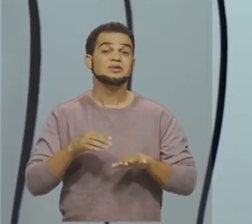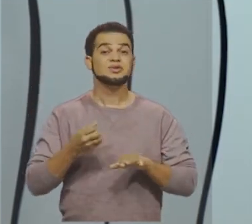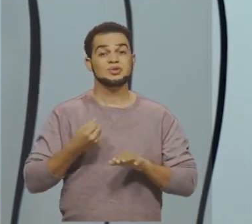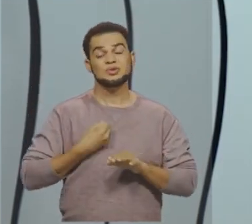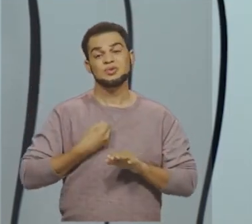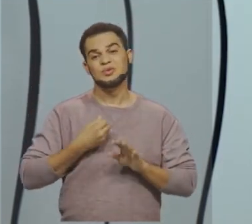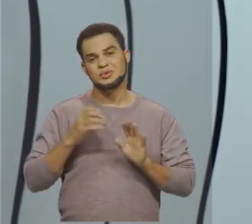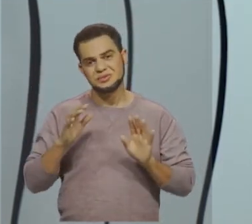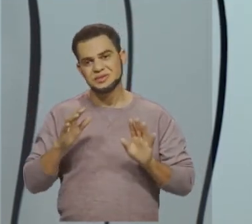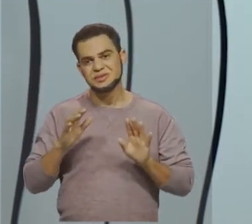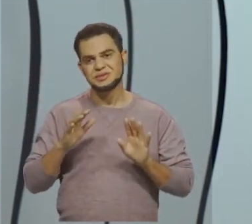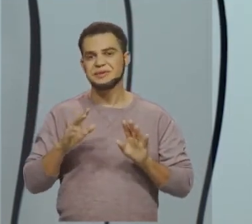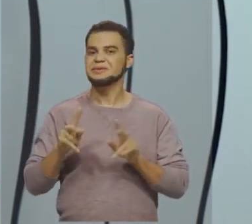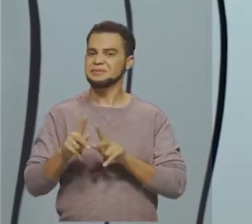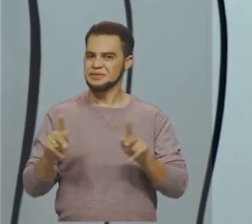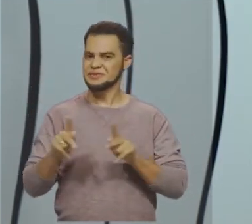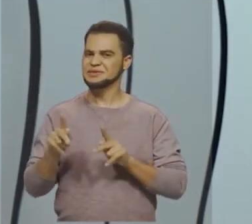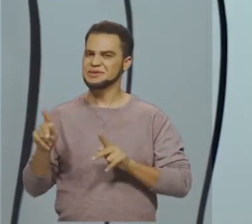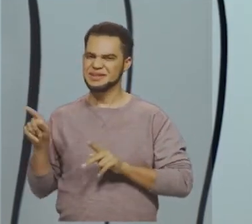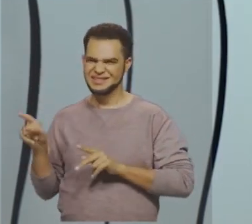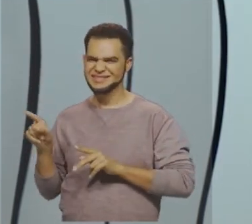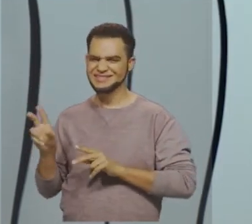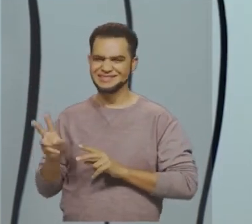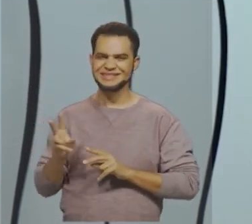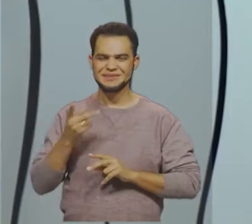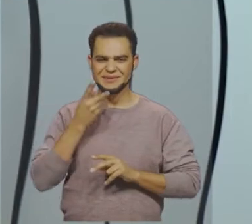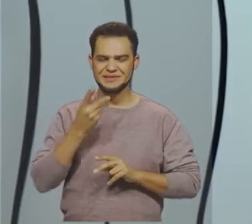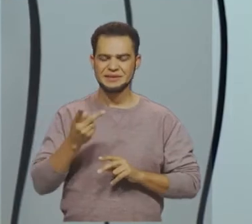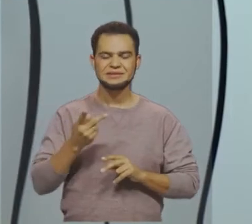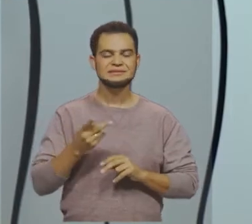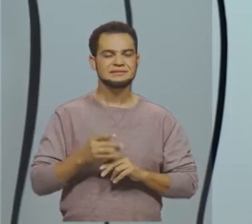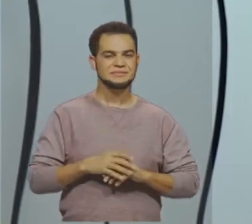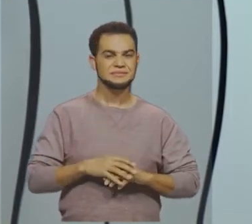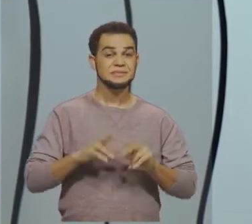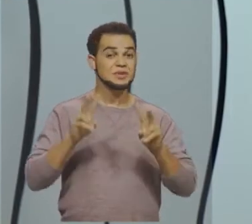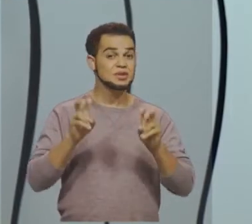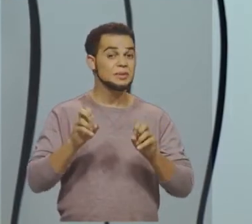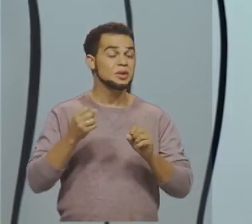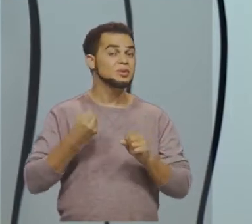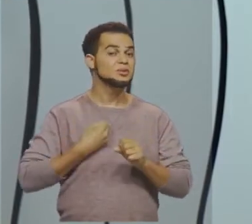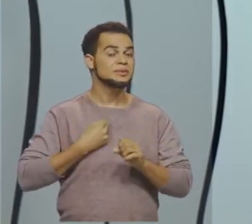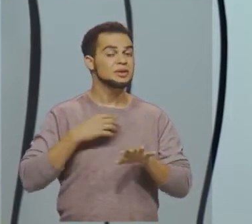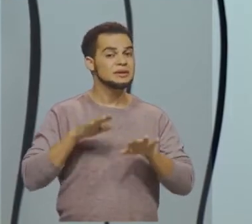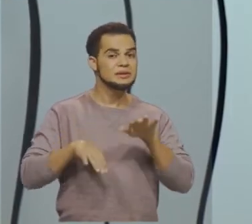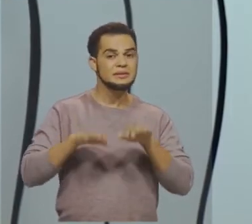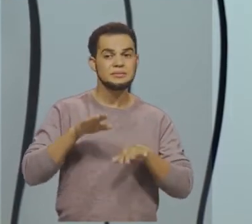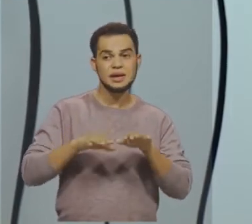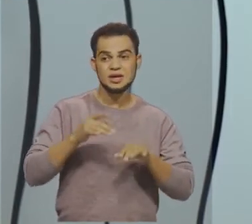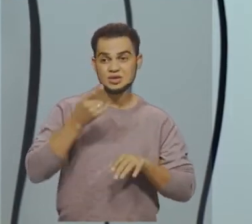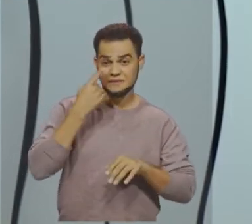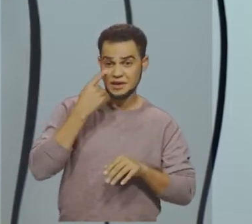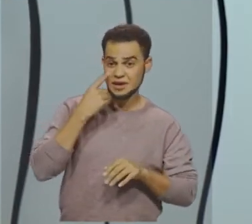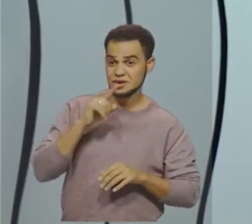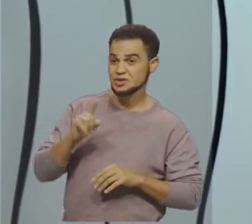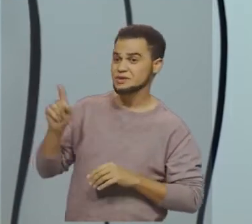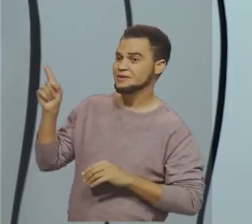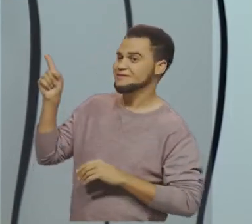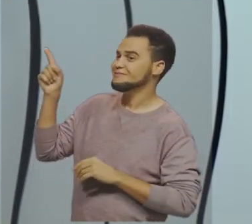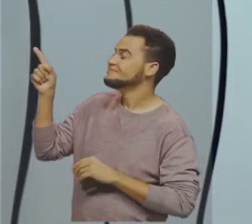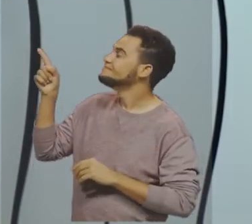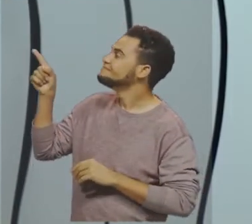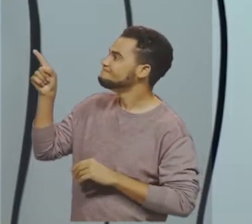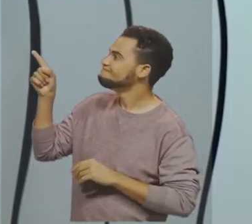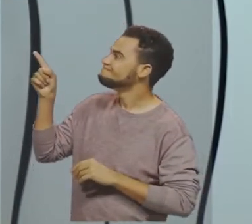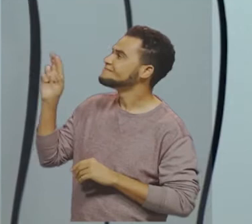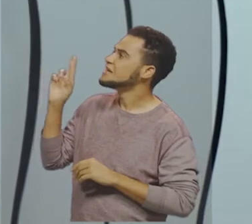bom? A Silvana gosta de falar muito o módulo do número, beleza? E menos com mais. O resultado depende do